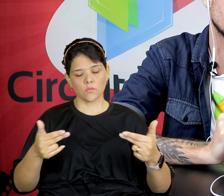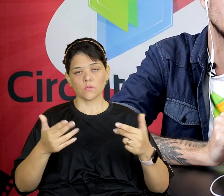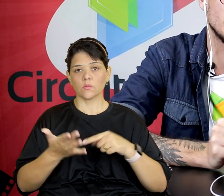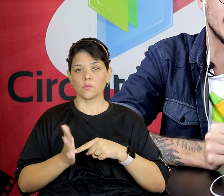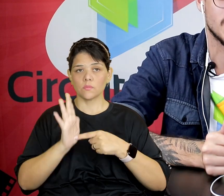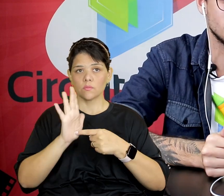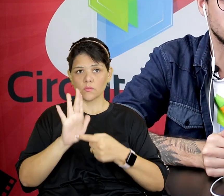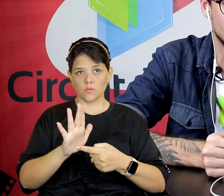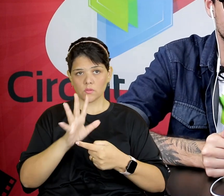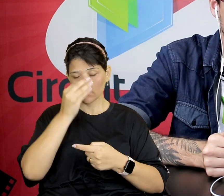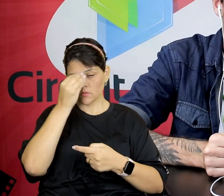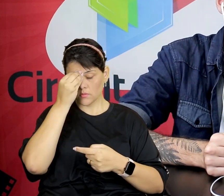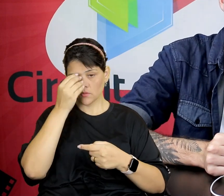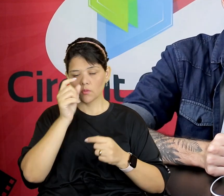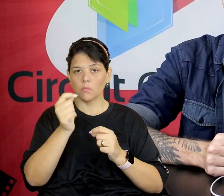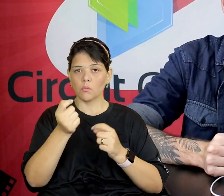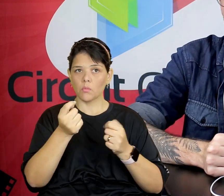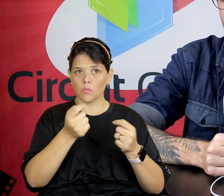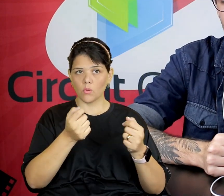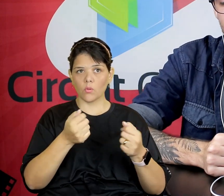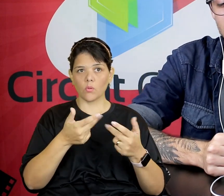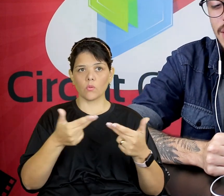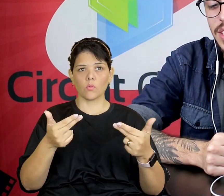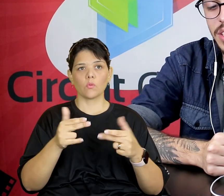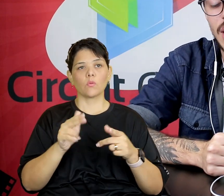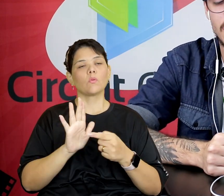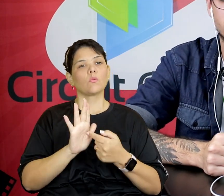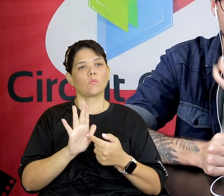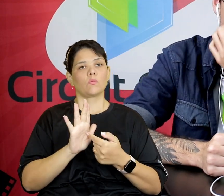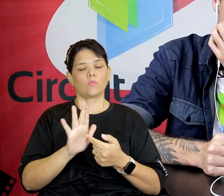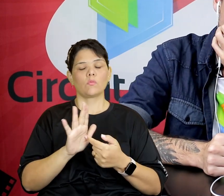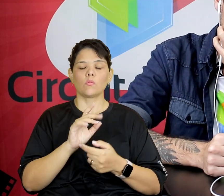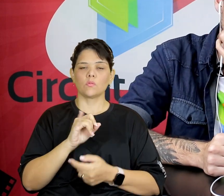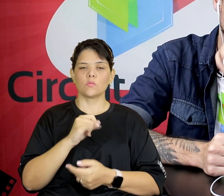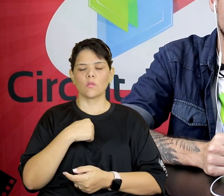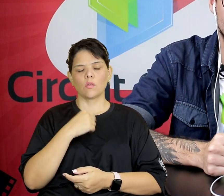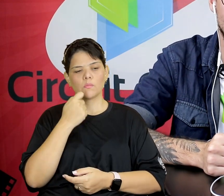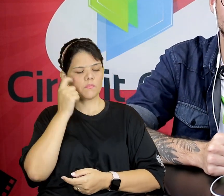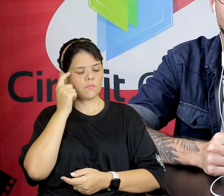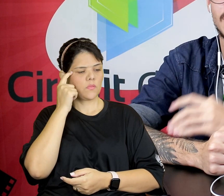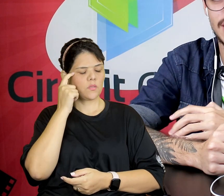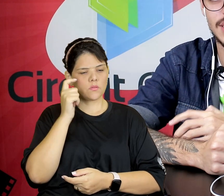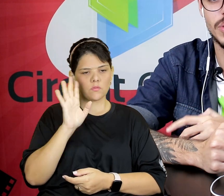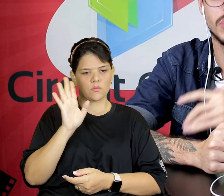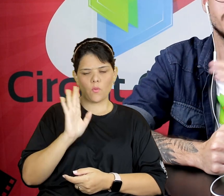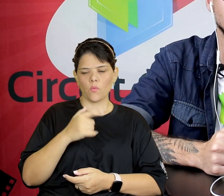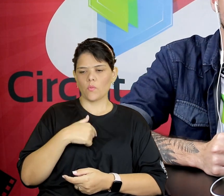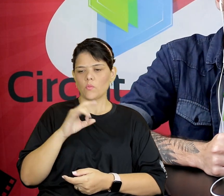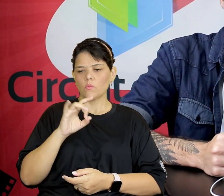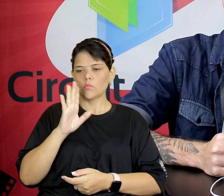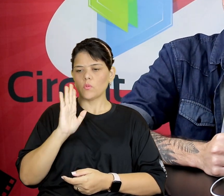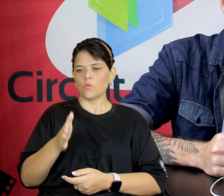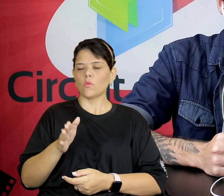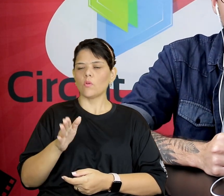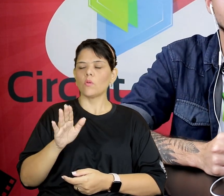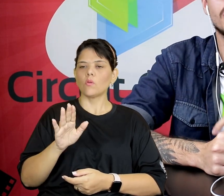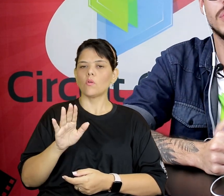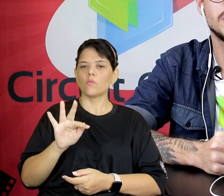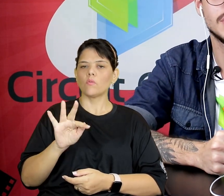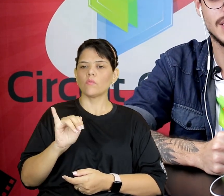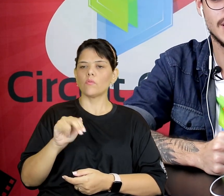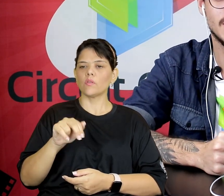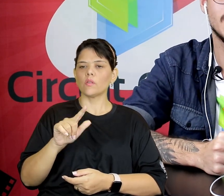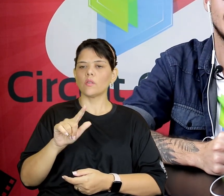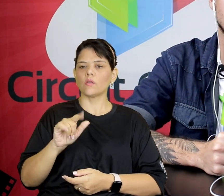entender um pouquinho de cada coisa, pelo menos. Mesmo se você decidir, não, eu vou trabalhar com edição focada em finalização, eu gosto de fazer efeito especial, eu